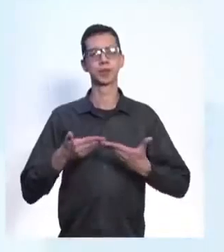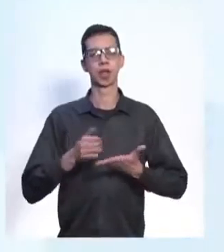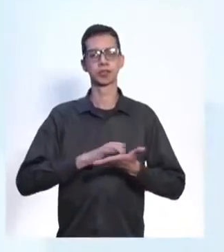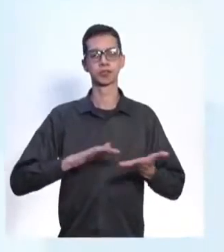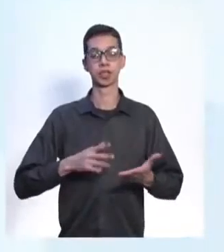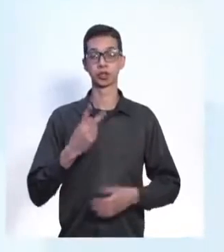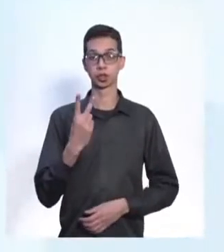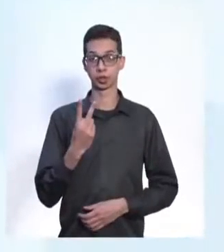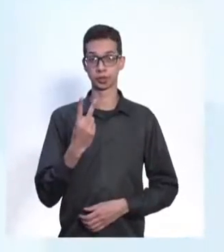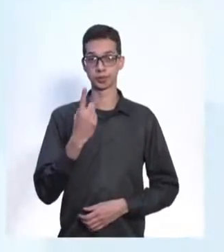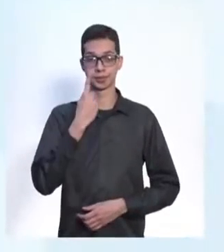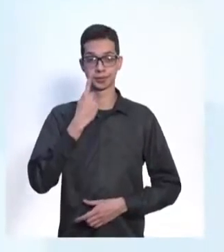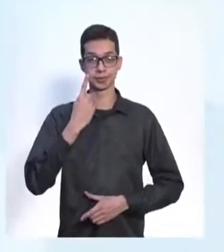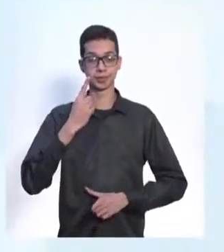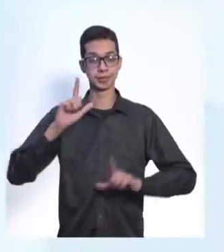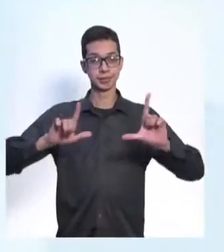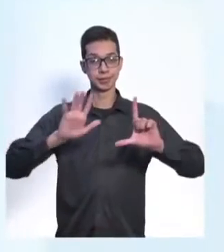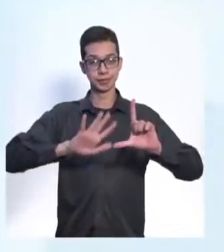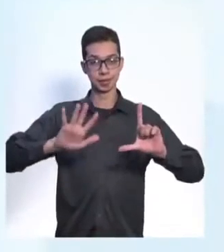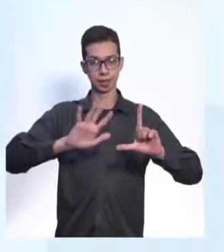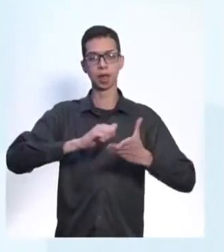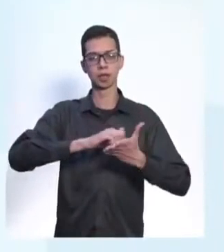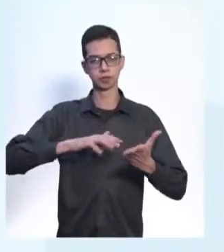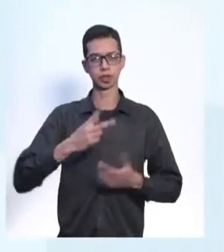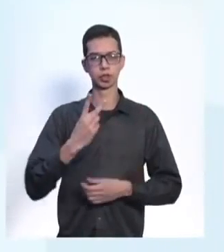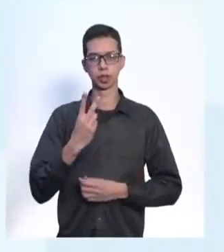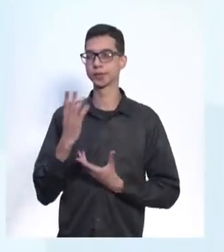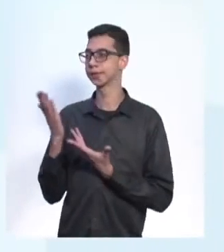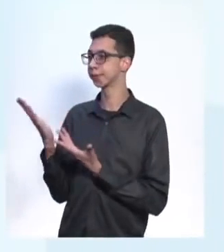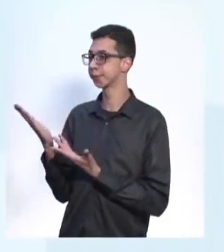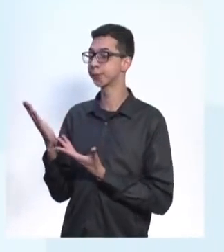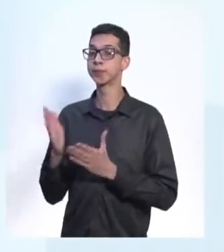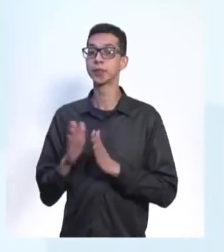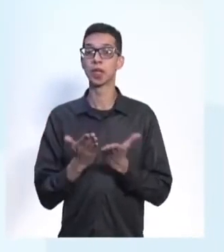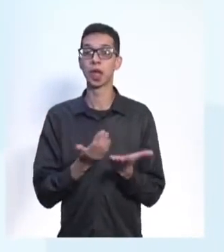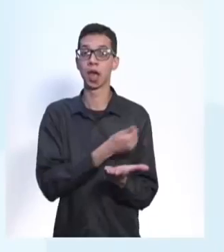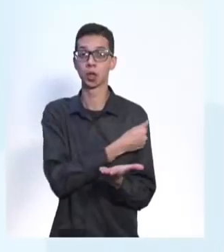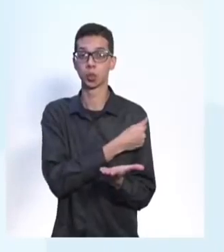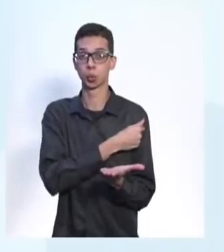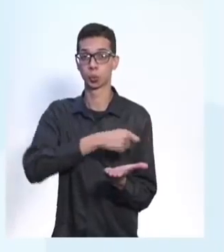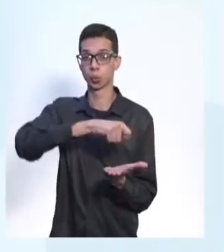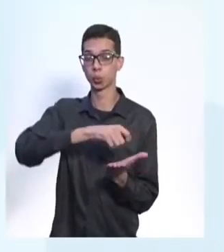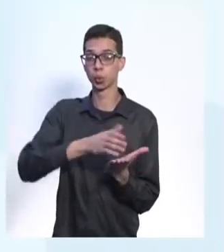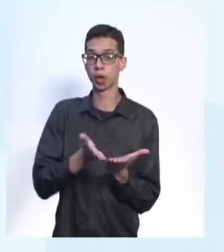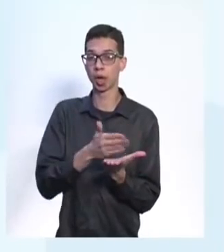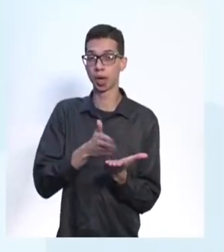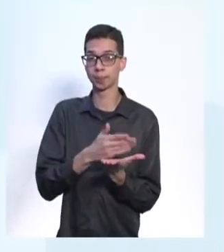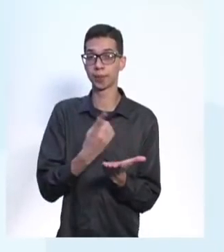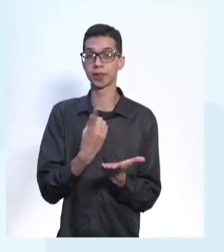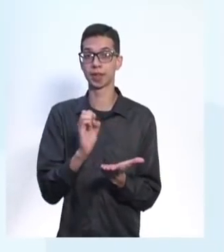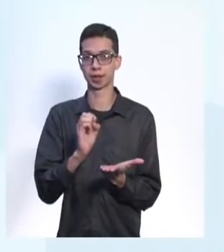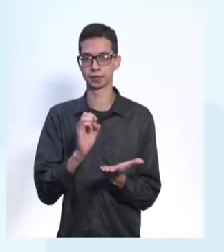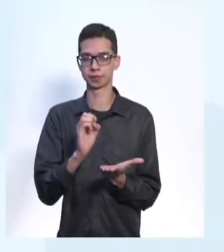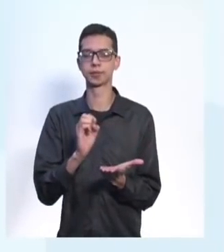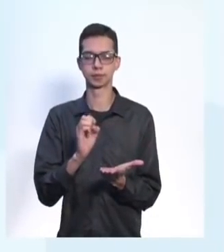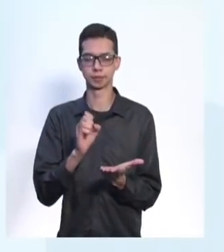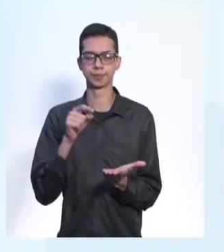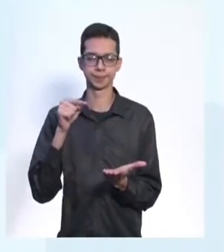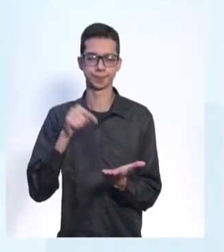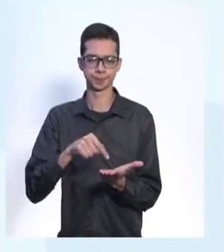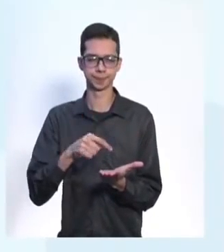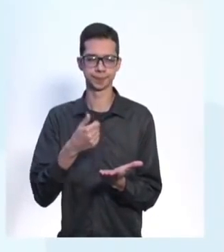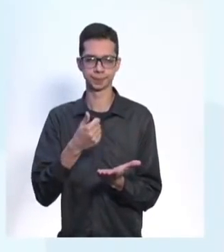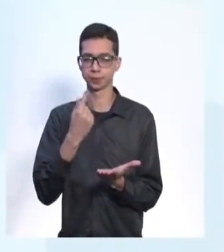na tela. Pessoal, nessa atividade 2, vai lá no caderno do aluno, na página 10. Ele está lá,